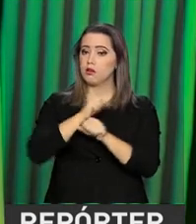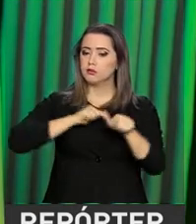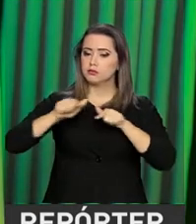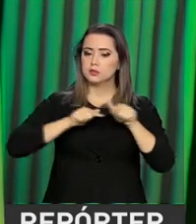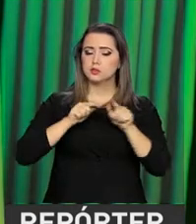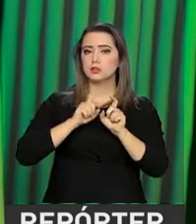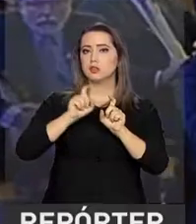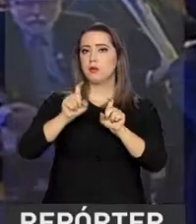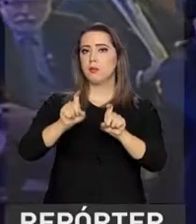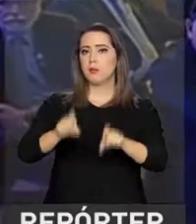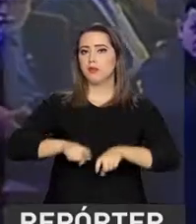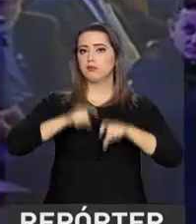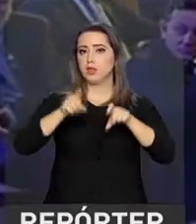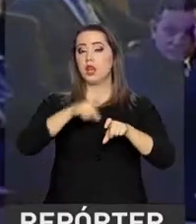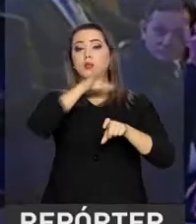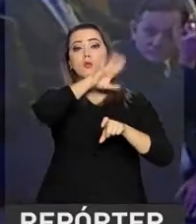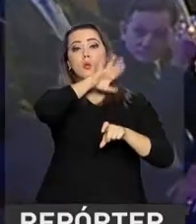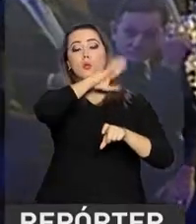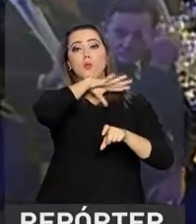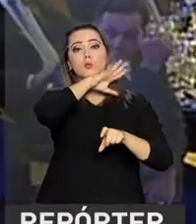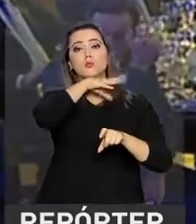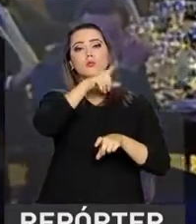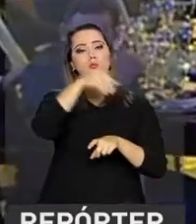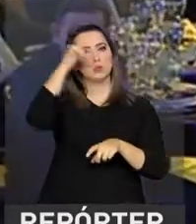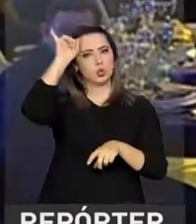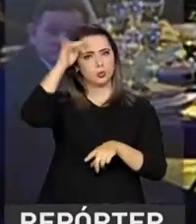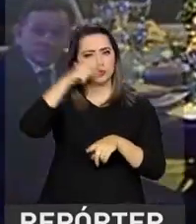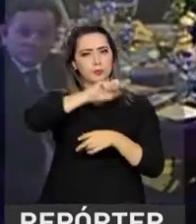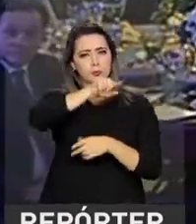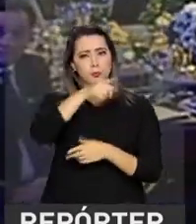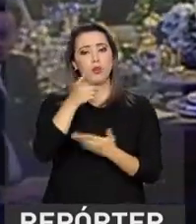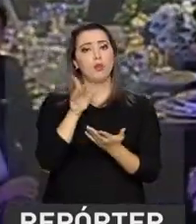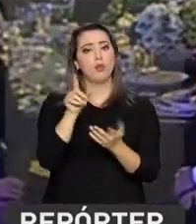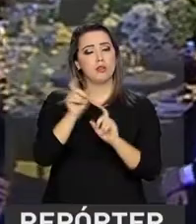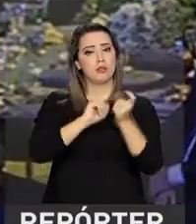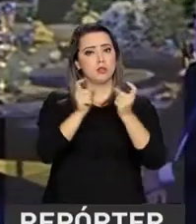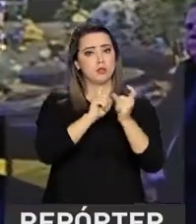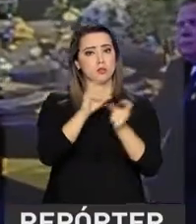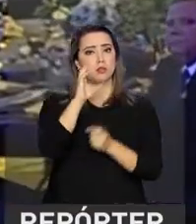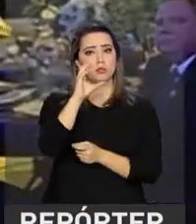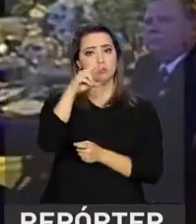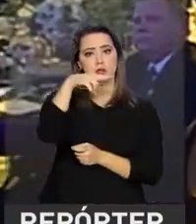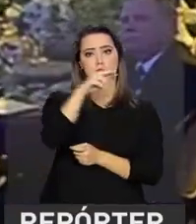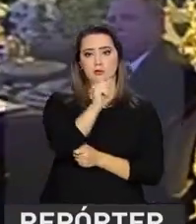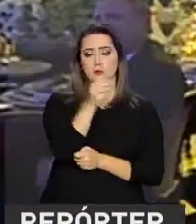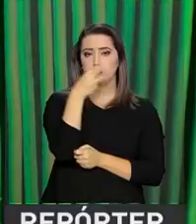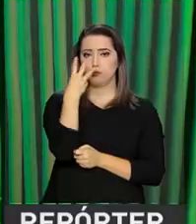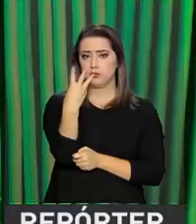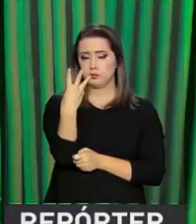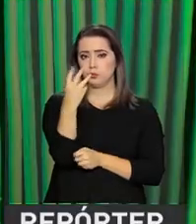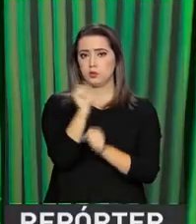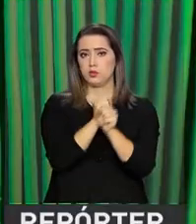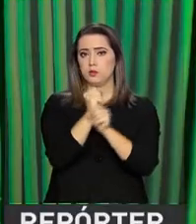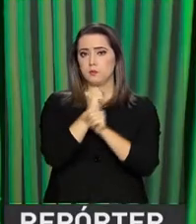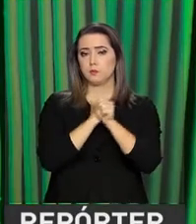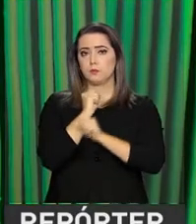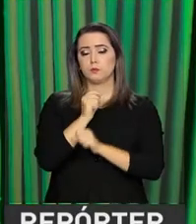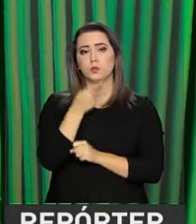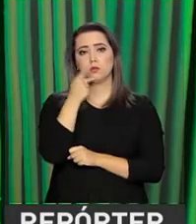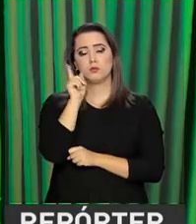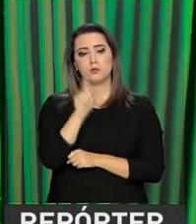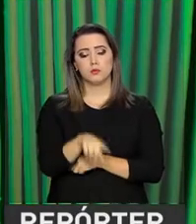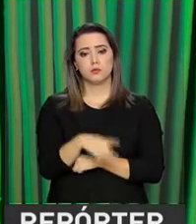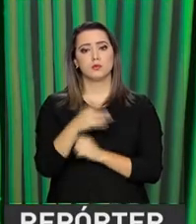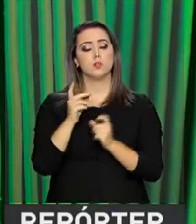da pecuária, o novo presidente vai administrar a CNA pelos próximos 3 anos. João Martins disse